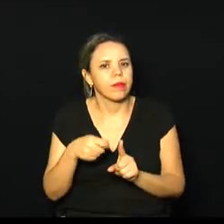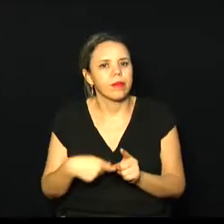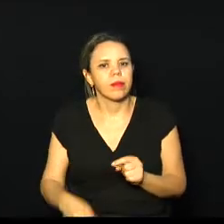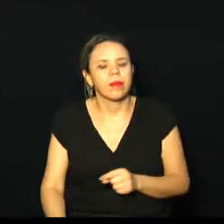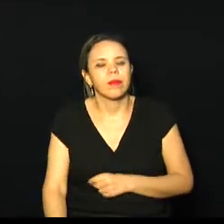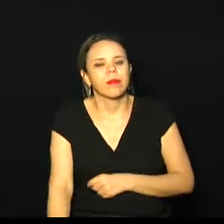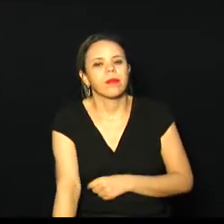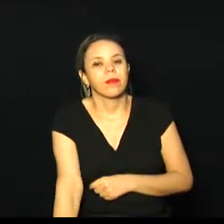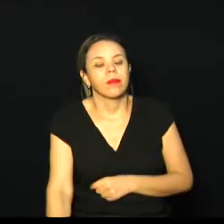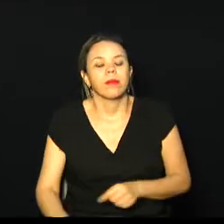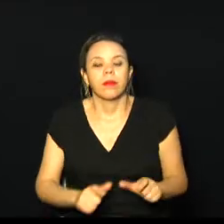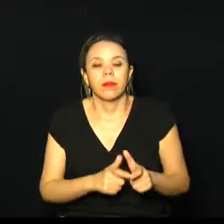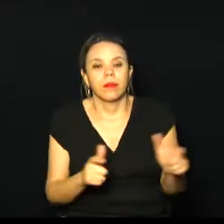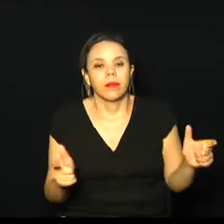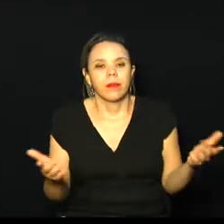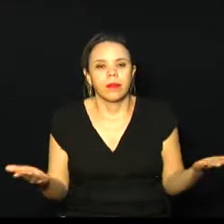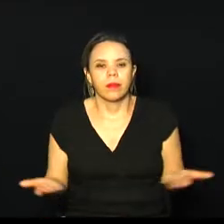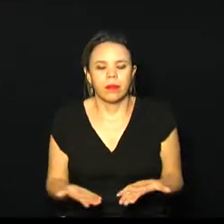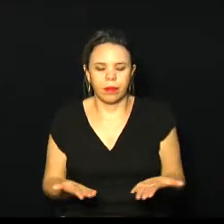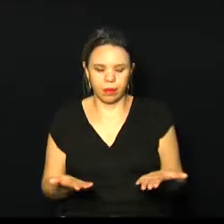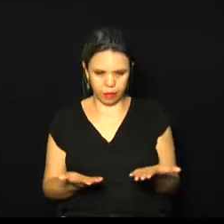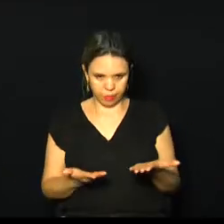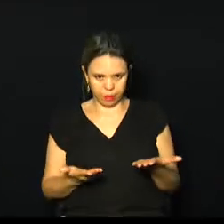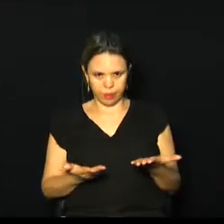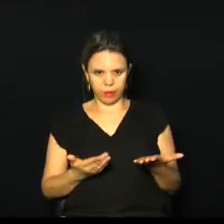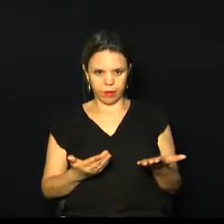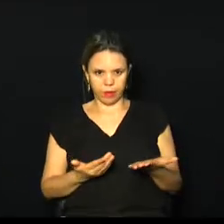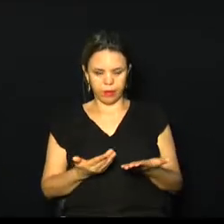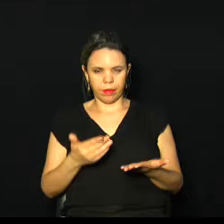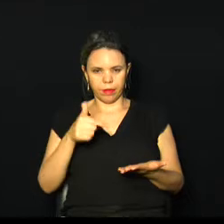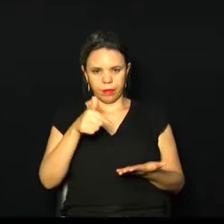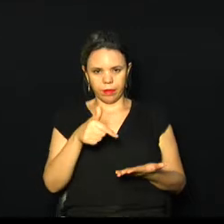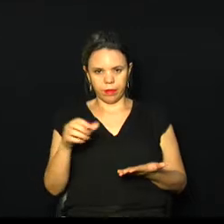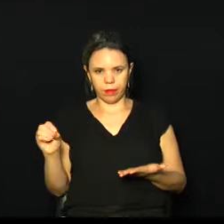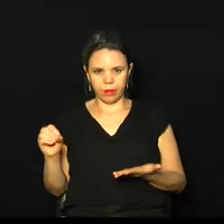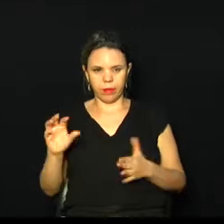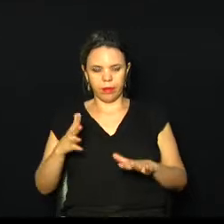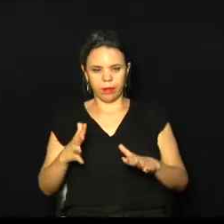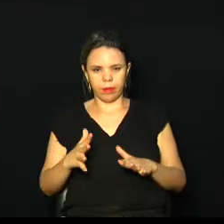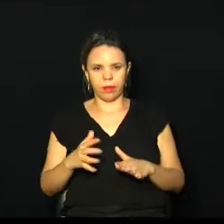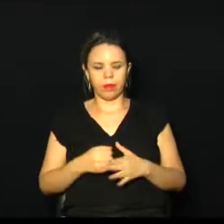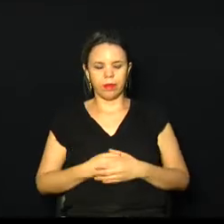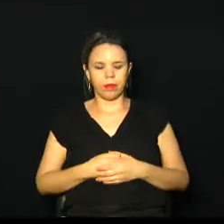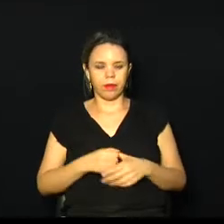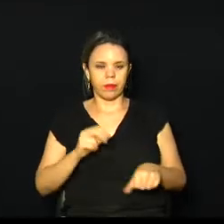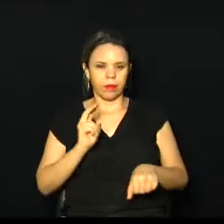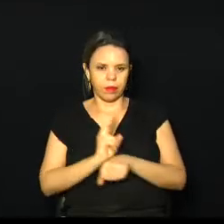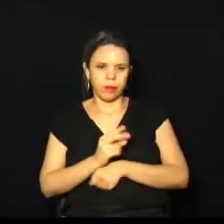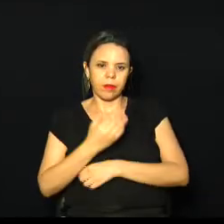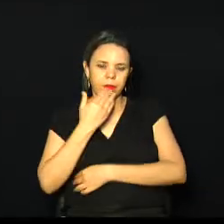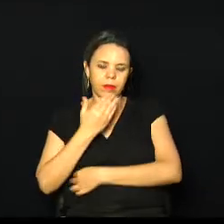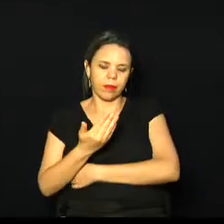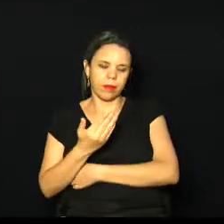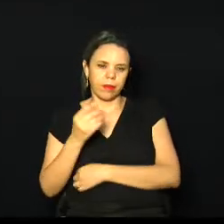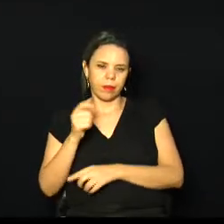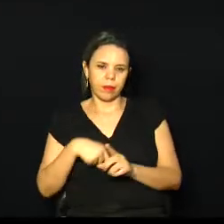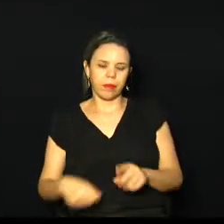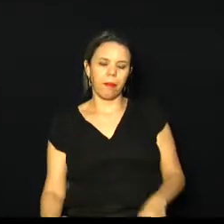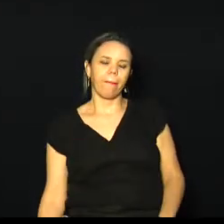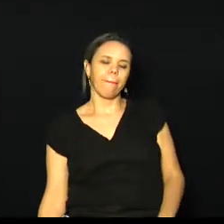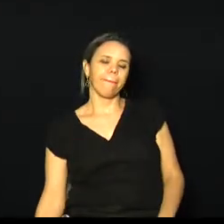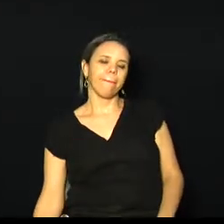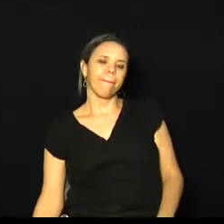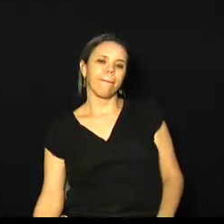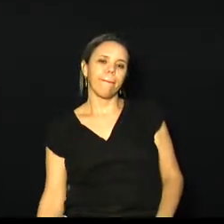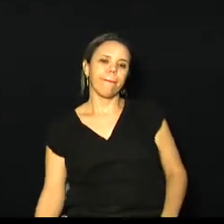E houve um aumento agora, para 70 é a média, medidas protetivas solicitadas ao mês.